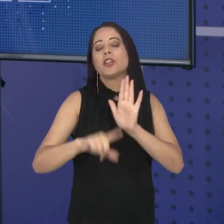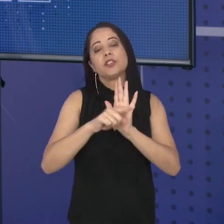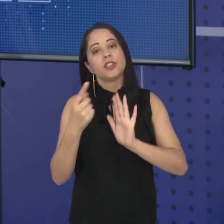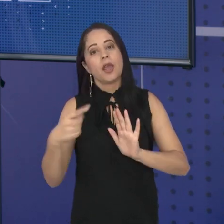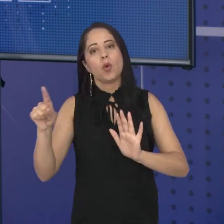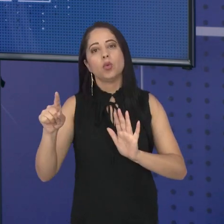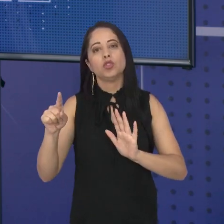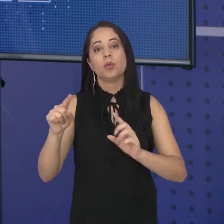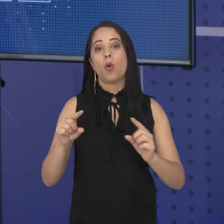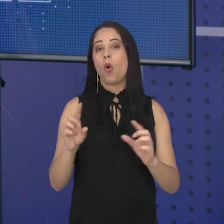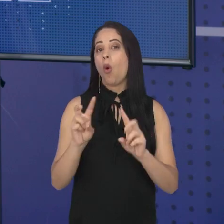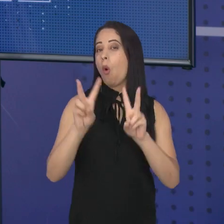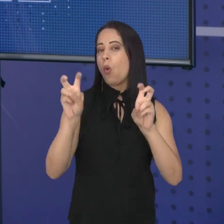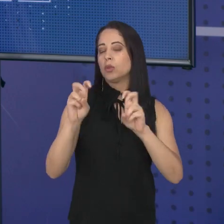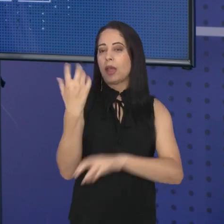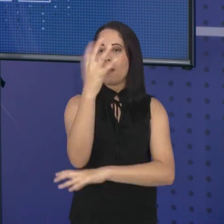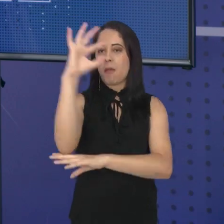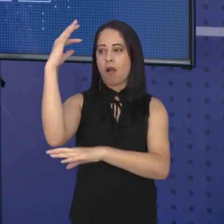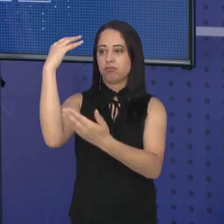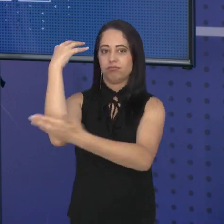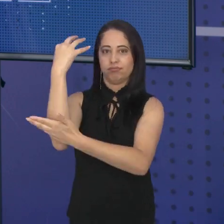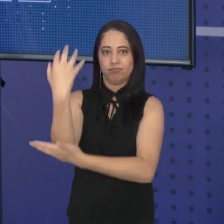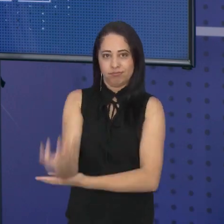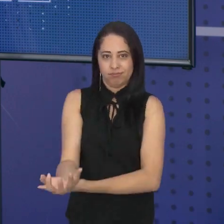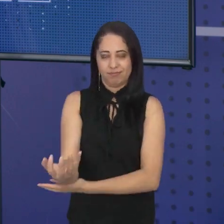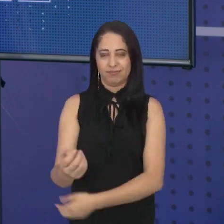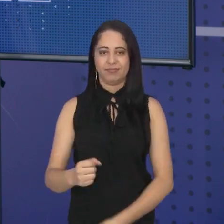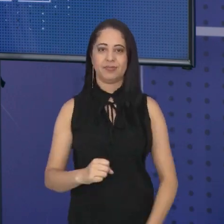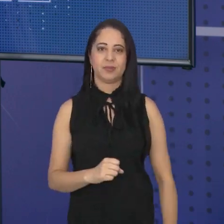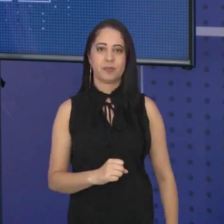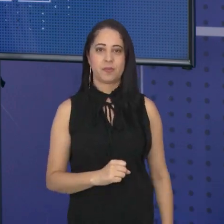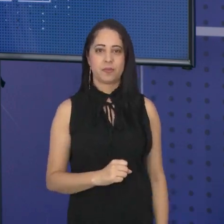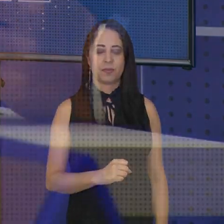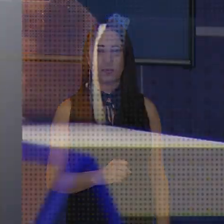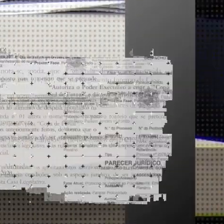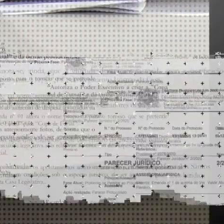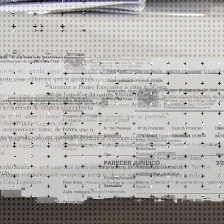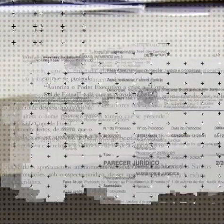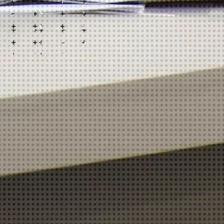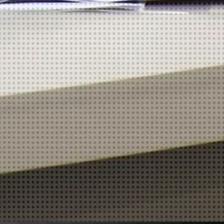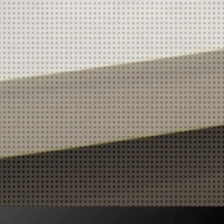você o último projeto do dia, voltado para o corte de árvores no município.